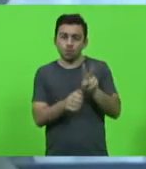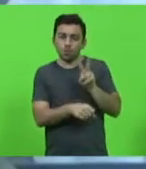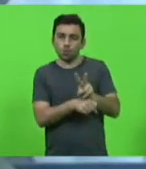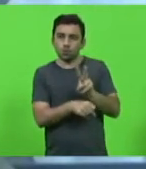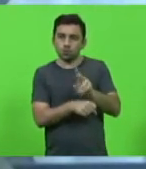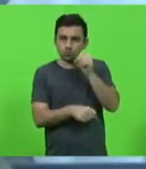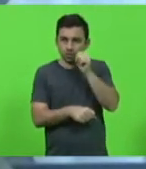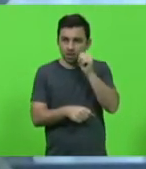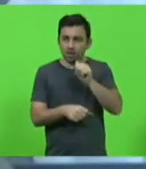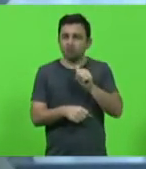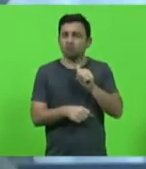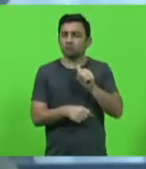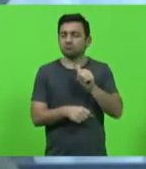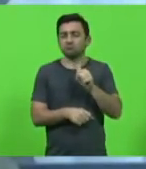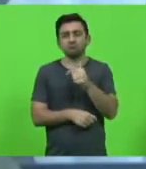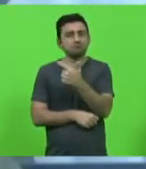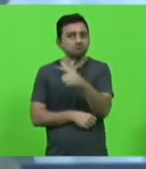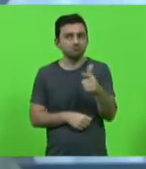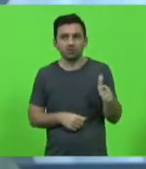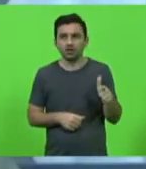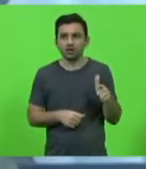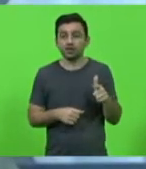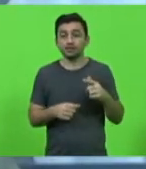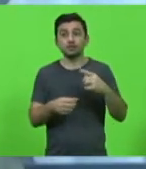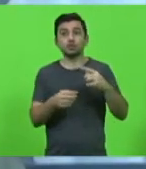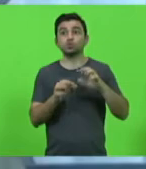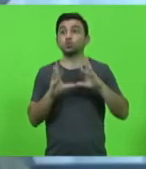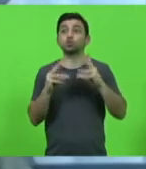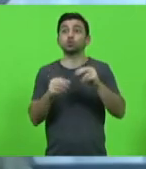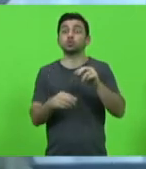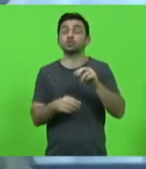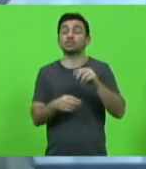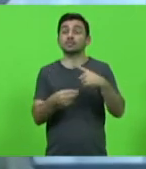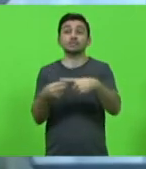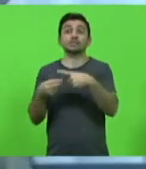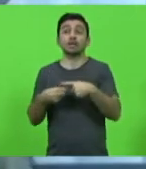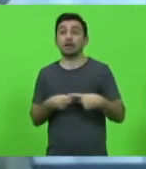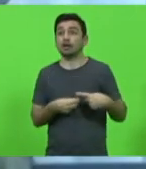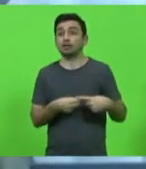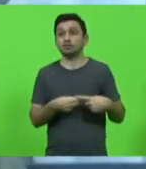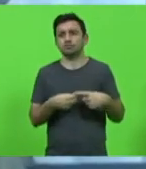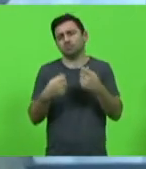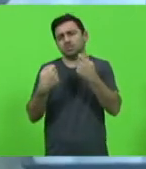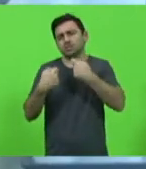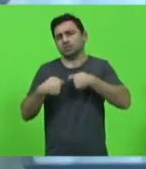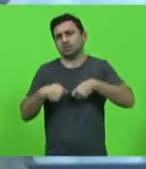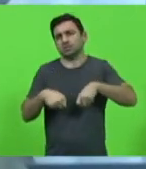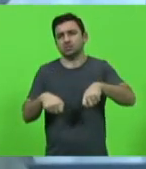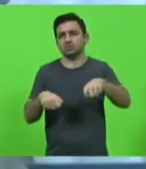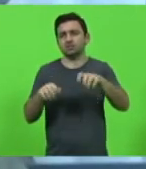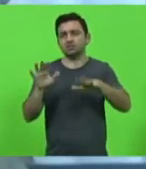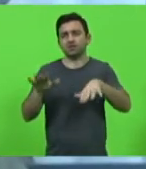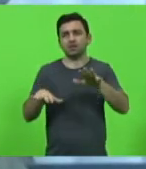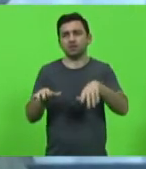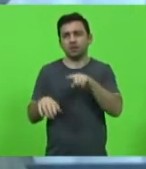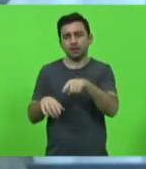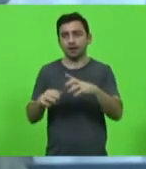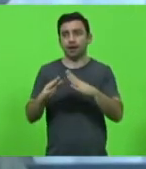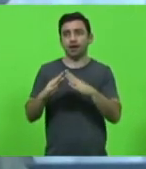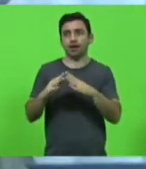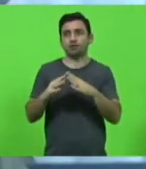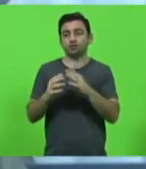violência contra a mulher. E nem todos os municípios têm a necessidade de ter uma casa ou a condição